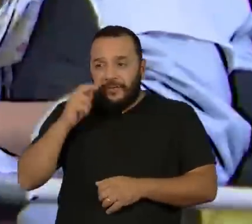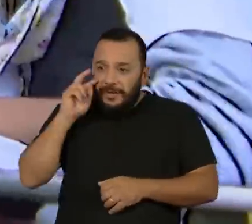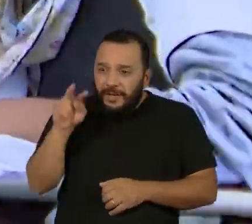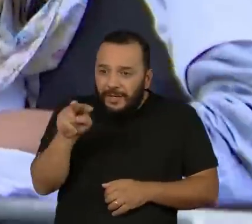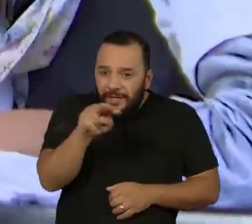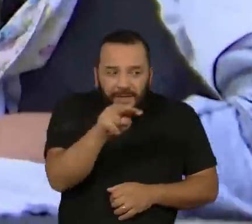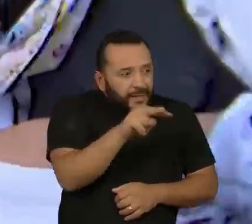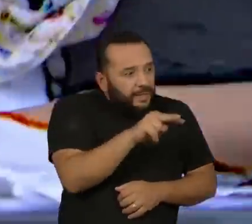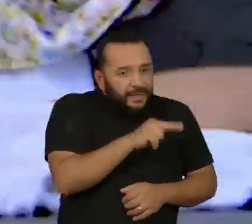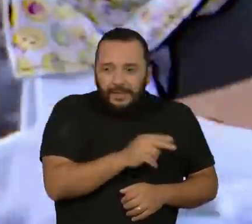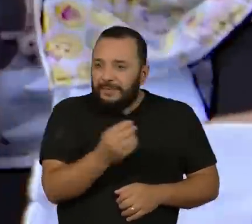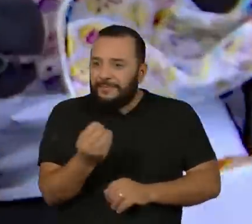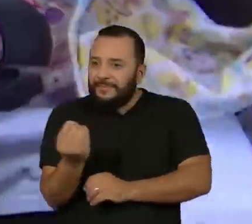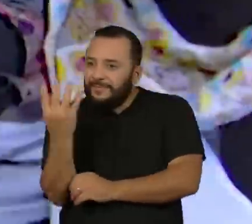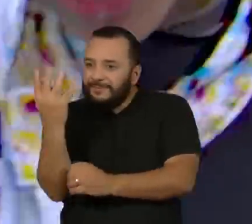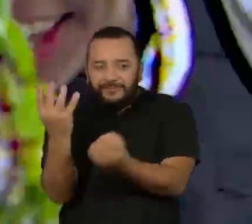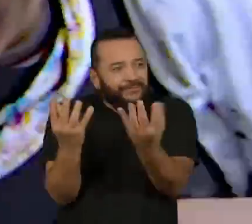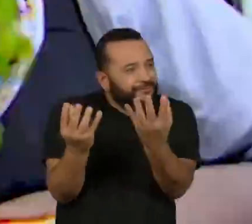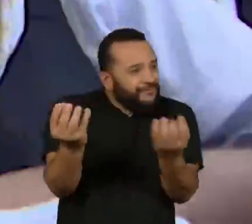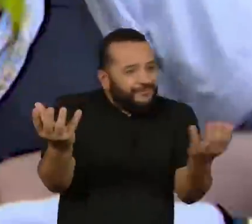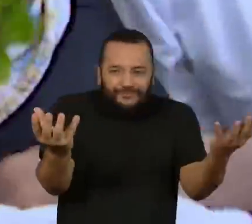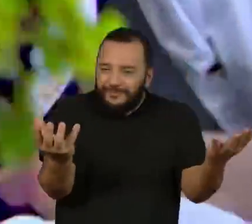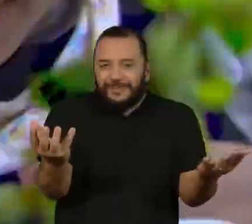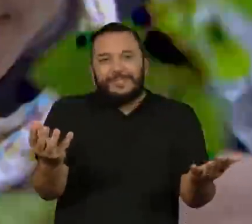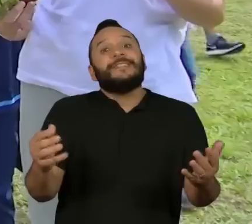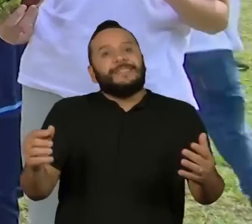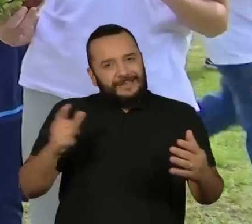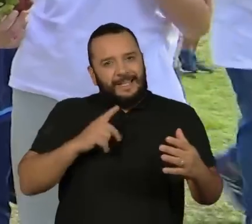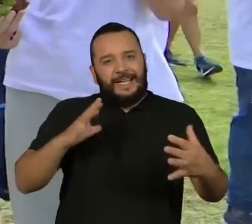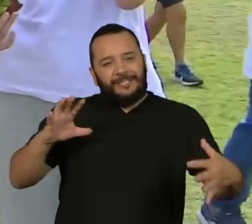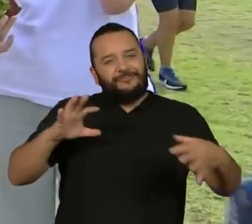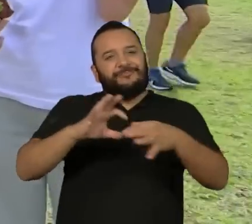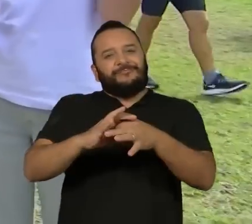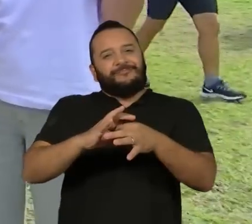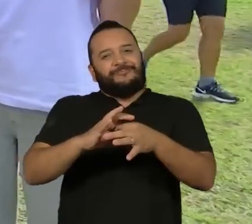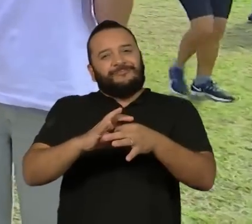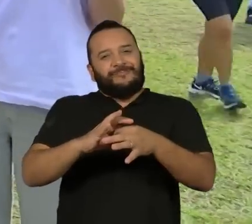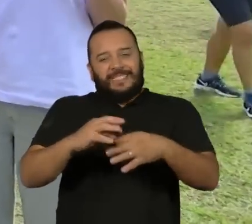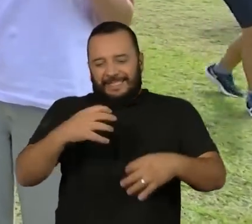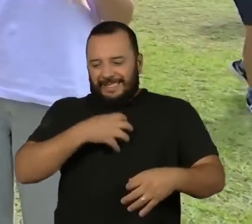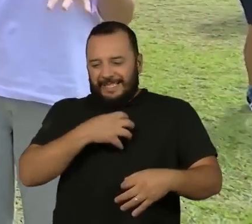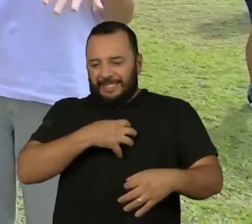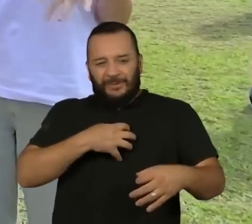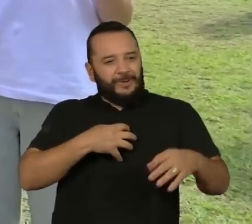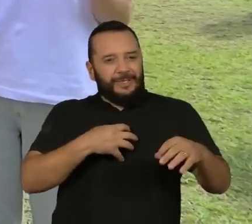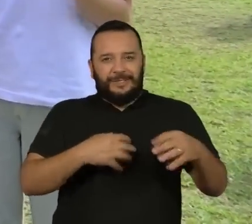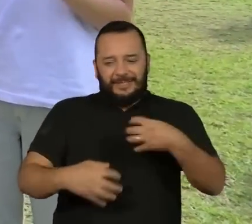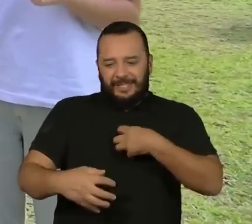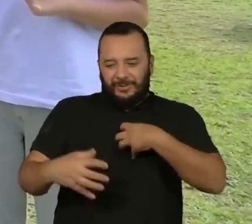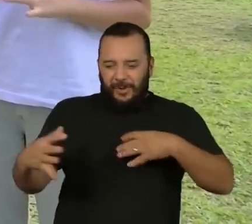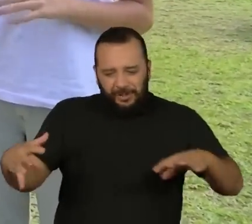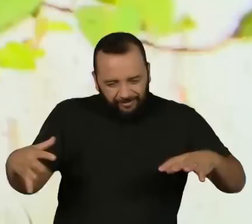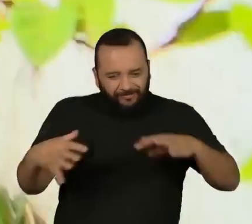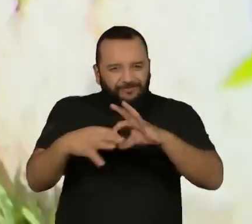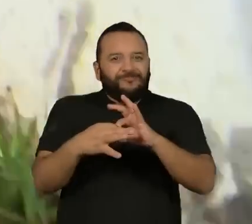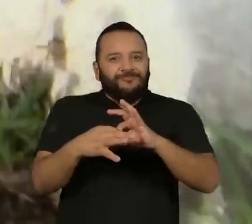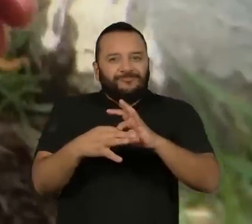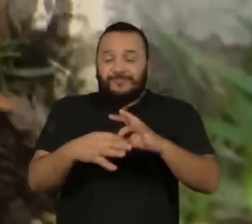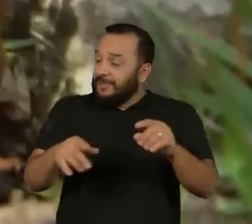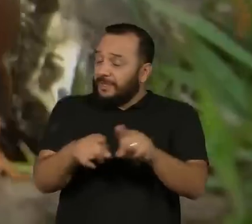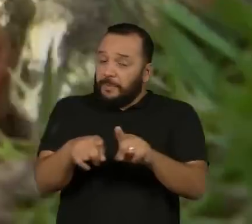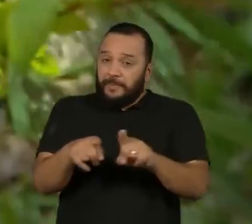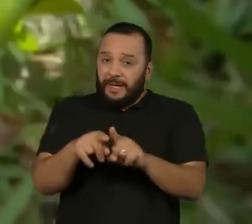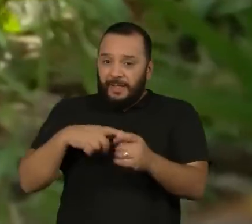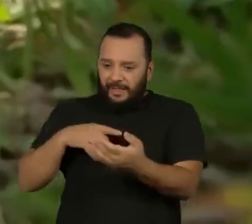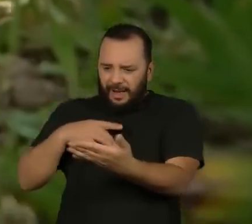Conectar gerações é também conectar sensações. Em tempos em que a vida acontece atrás de telas, iniciativas como